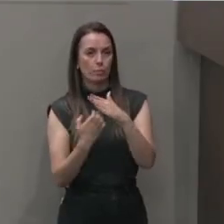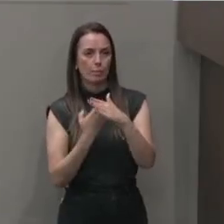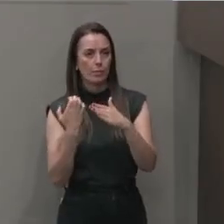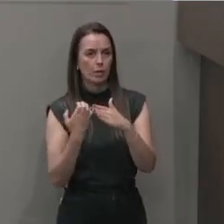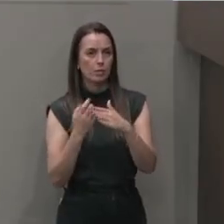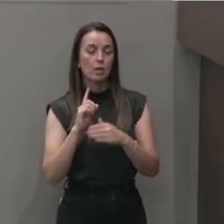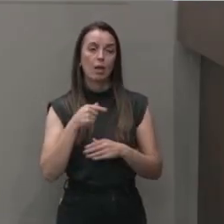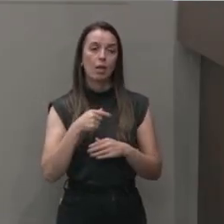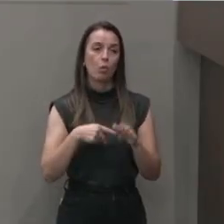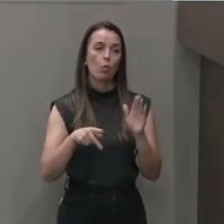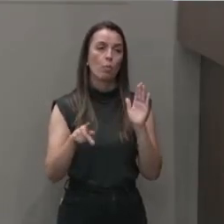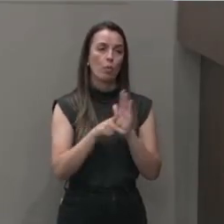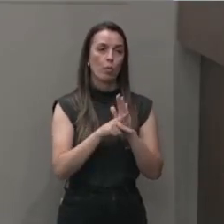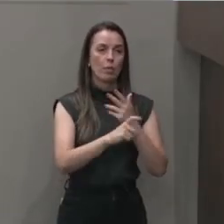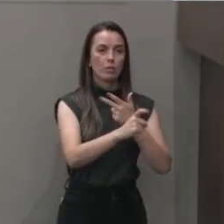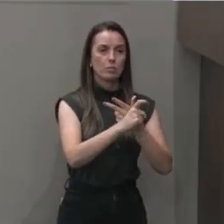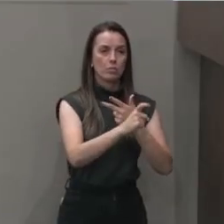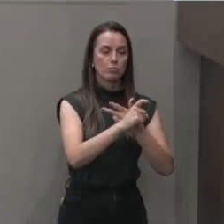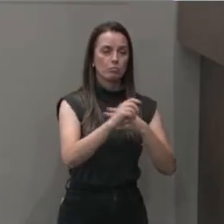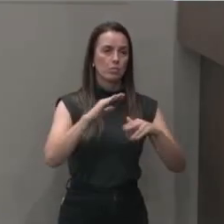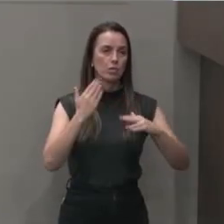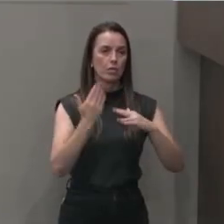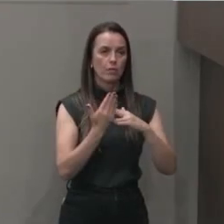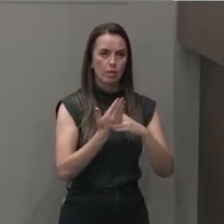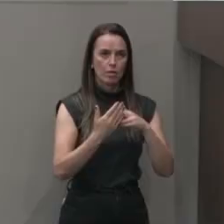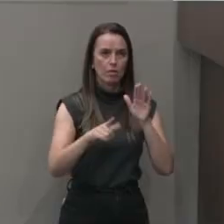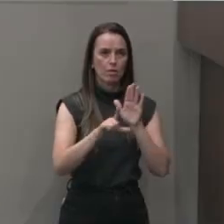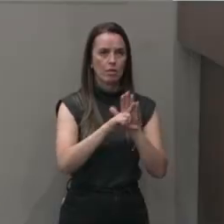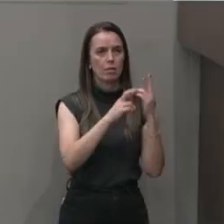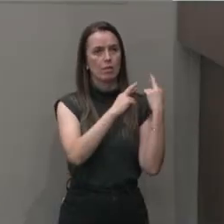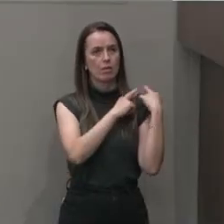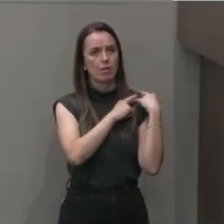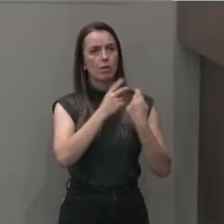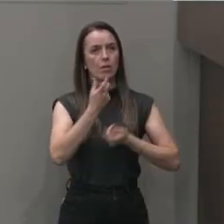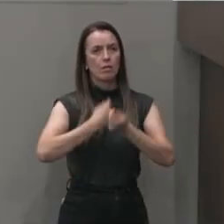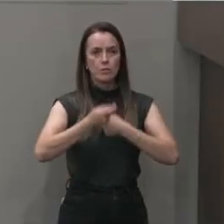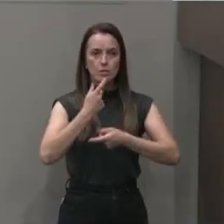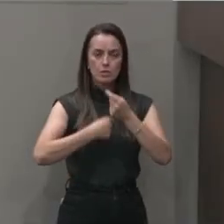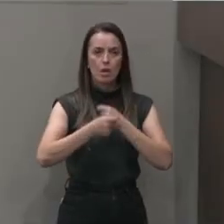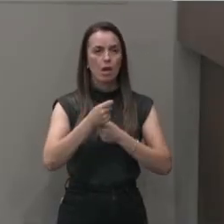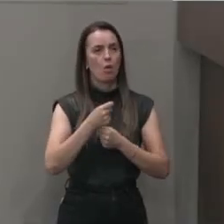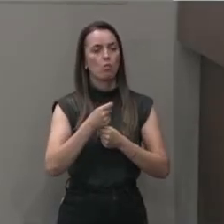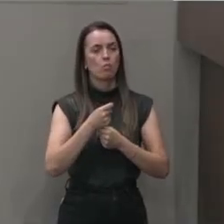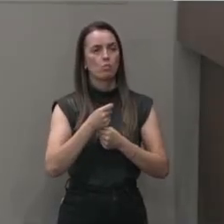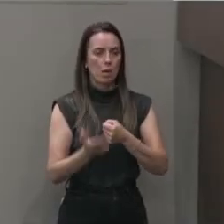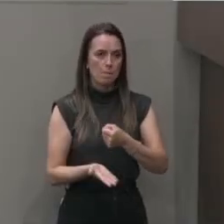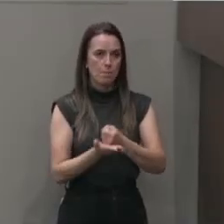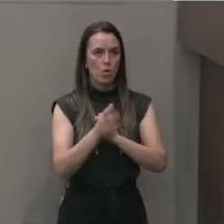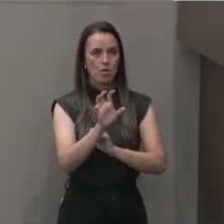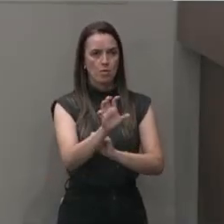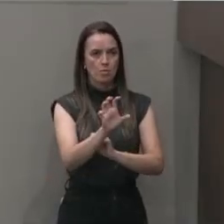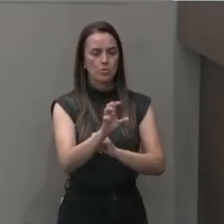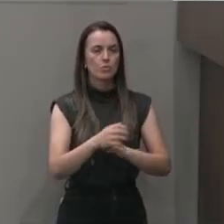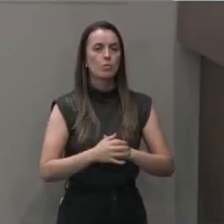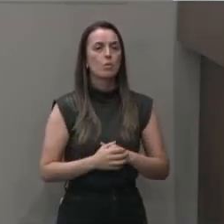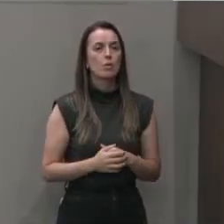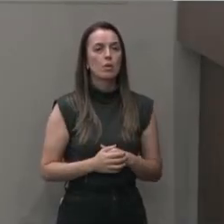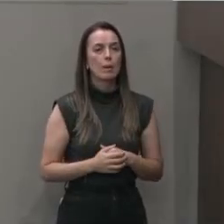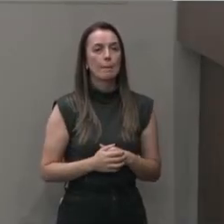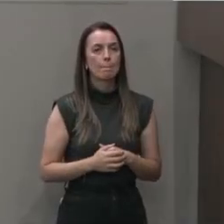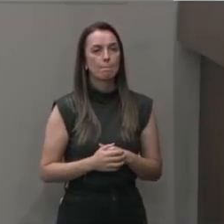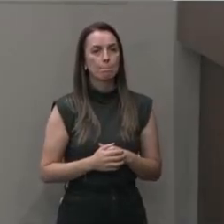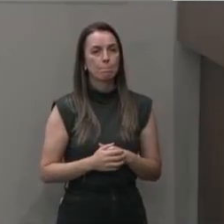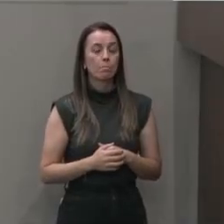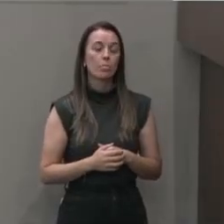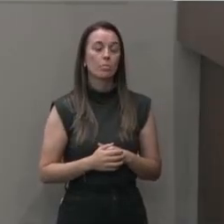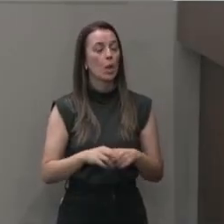próprio Executivo Municipal, através da Lei de Responsabilidade Fiscal, tem a lei que ampara tudo isso, né? Então, eu vejo por isso que houve o